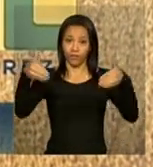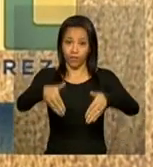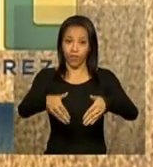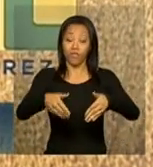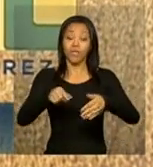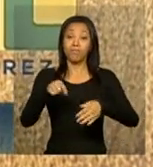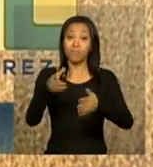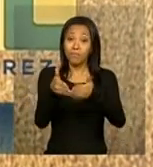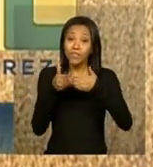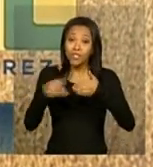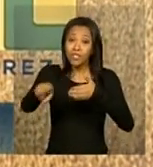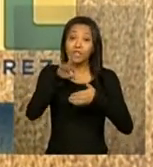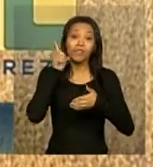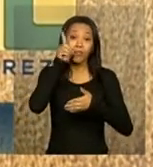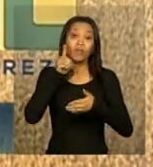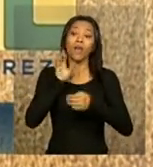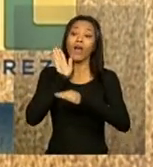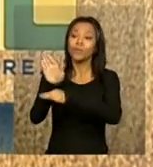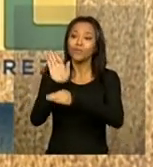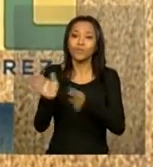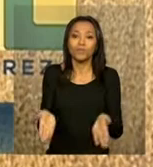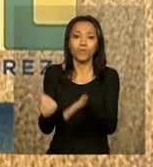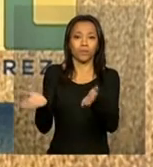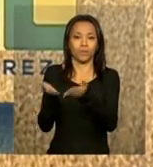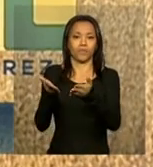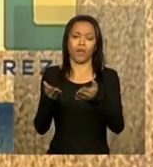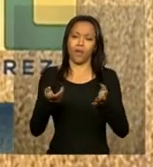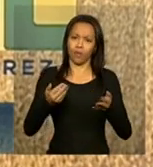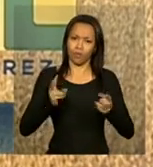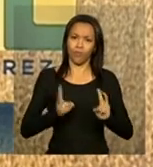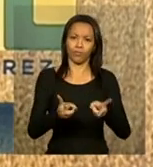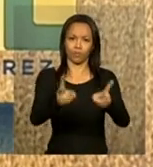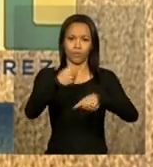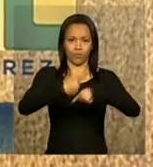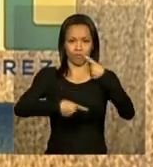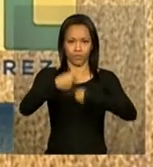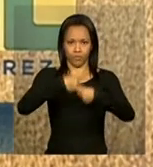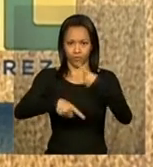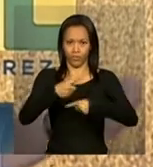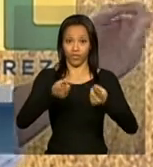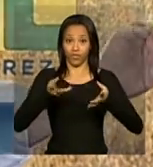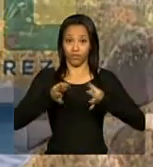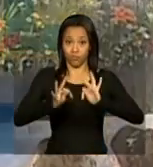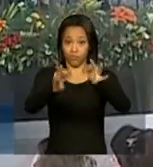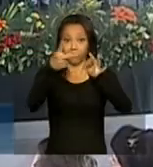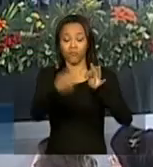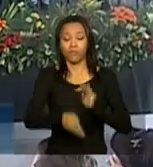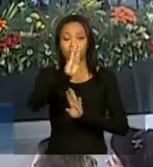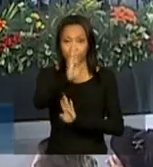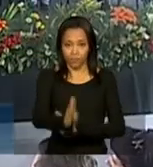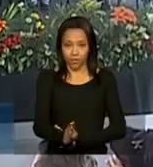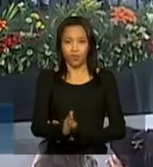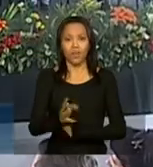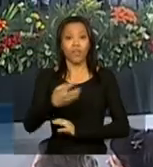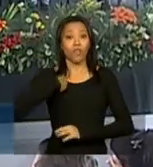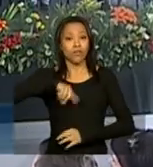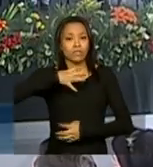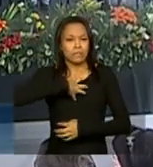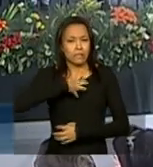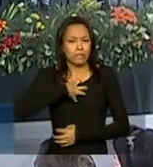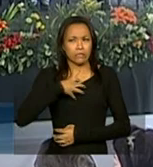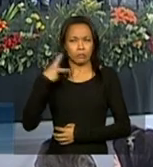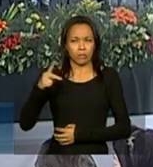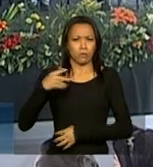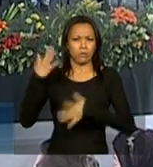ajudem a avançar na modernização política desse país. Lhe ajudem, porque eu sei, a gente sente o seu